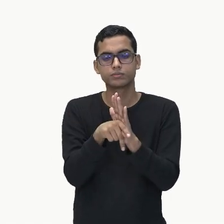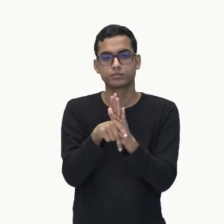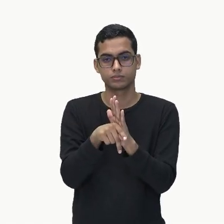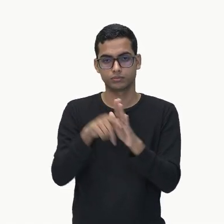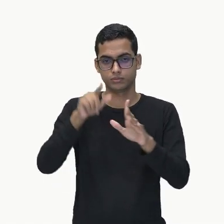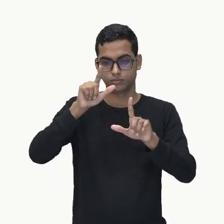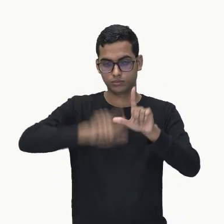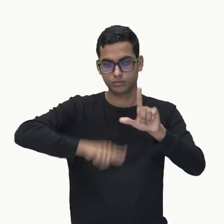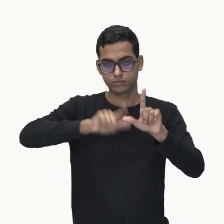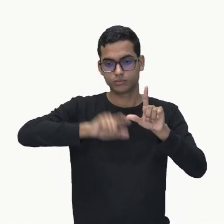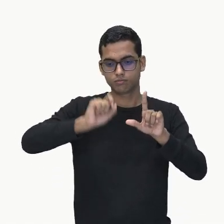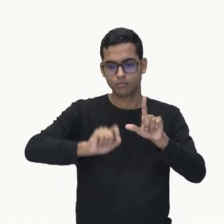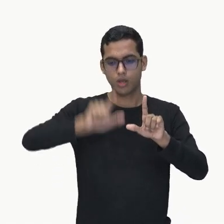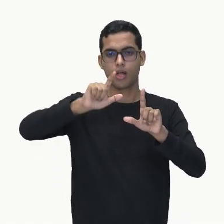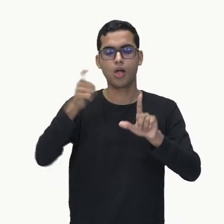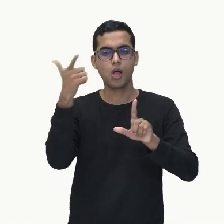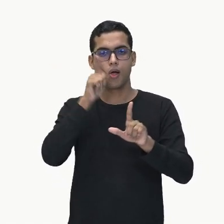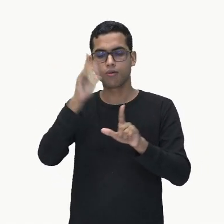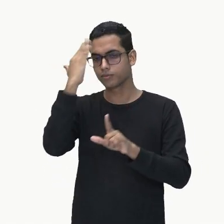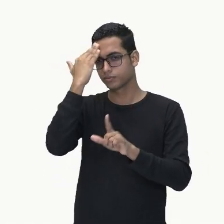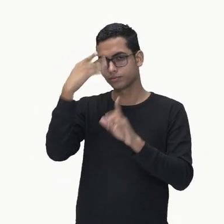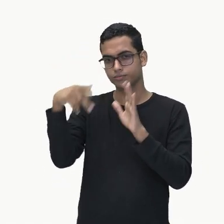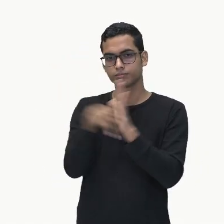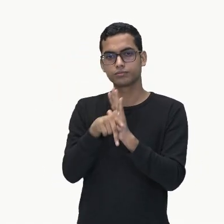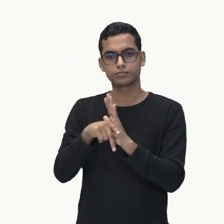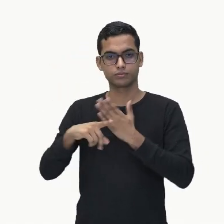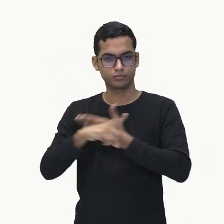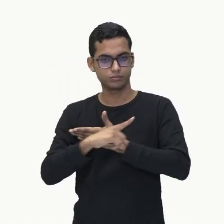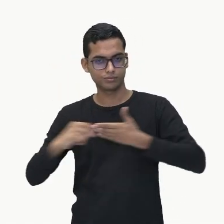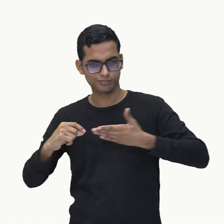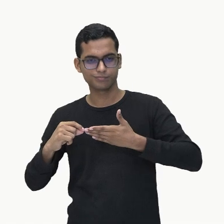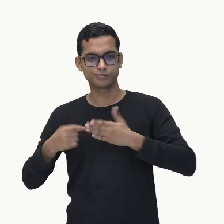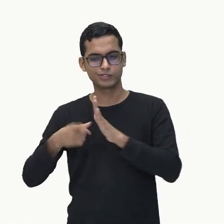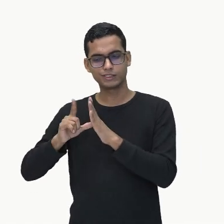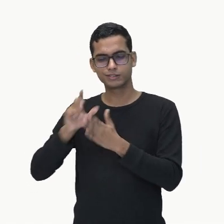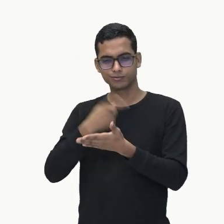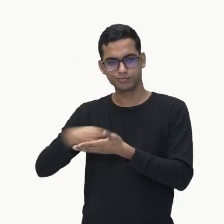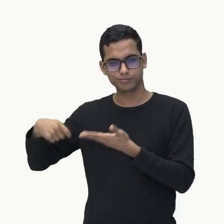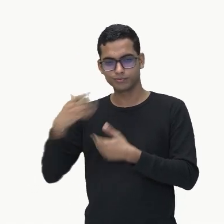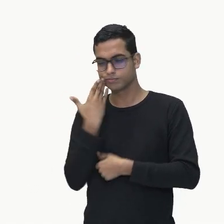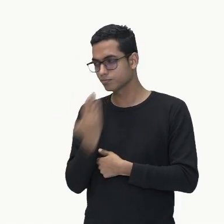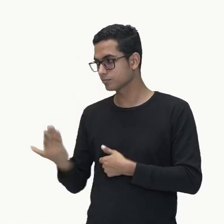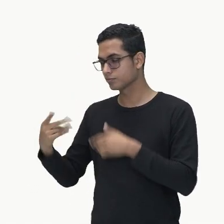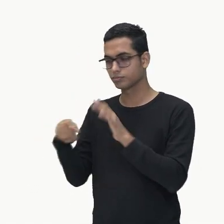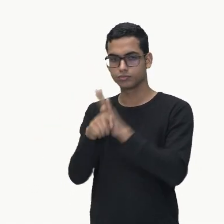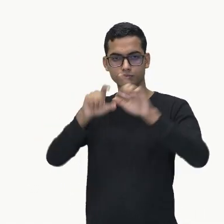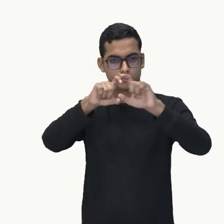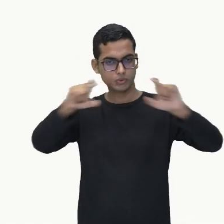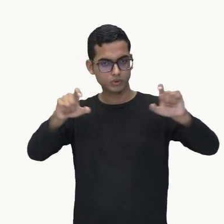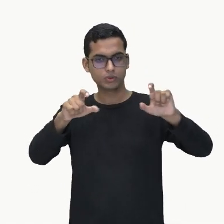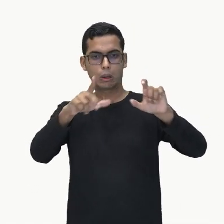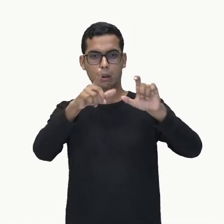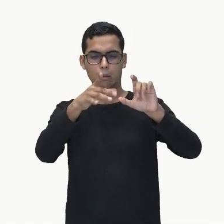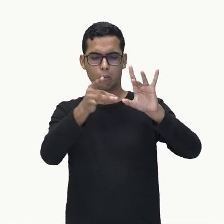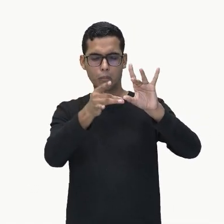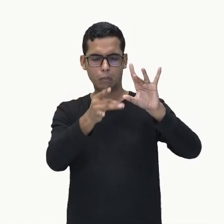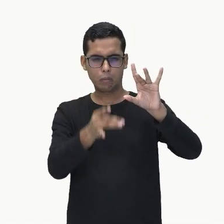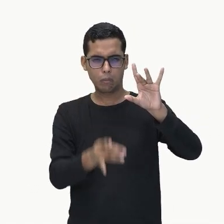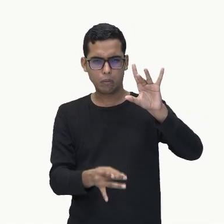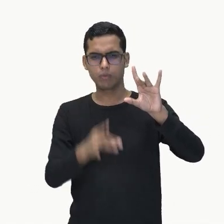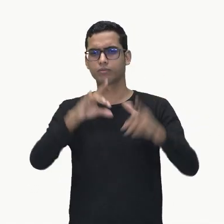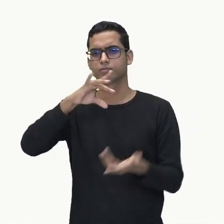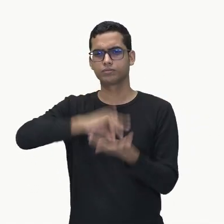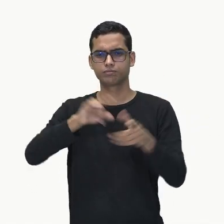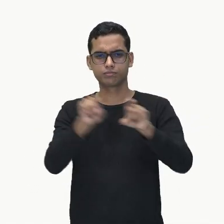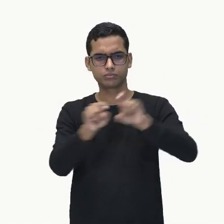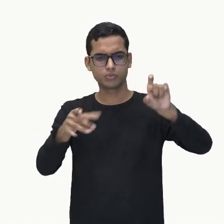É isso mesmo. É dessa forma que Saramago escrevia. E os seus parágrafos eram imensos, muito grandes.